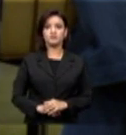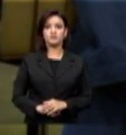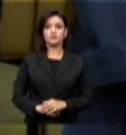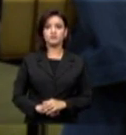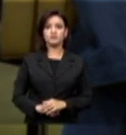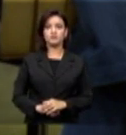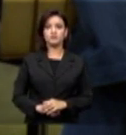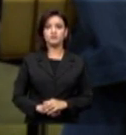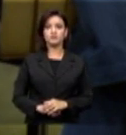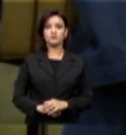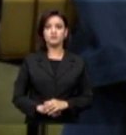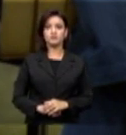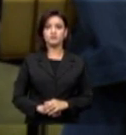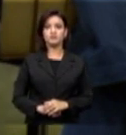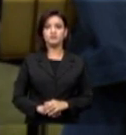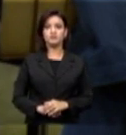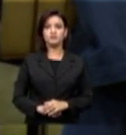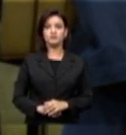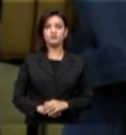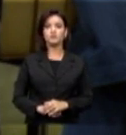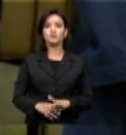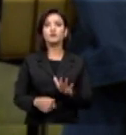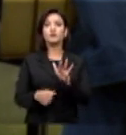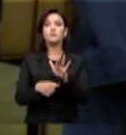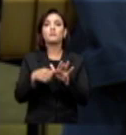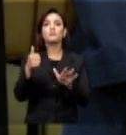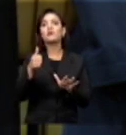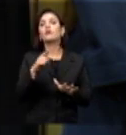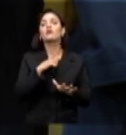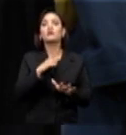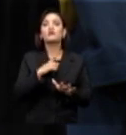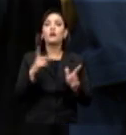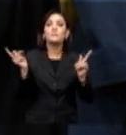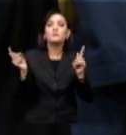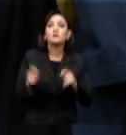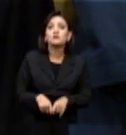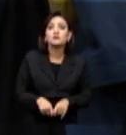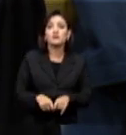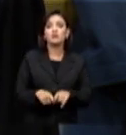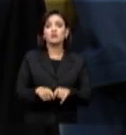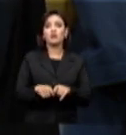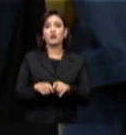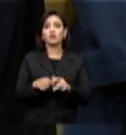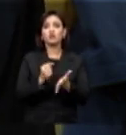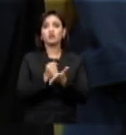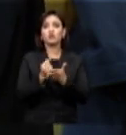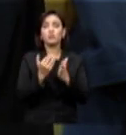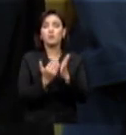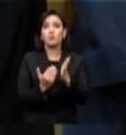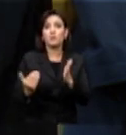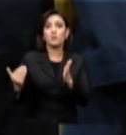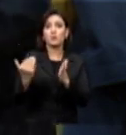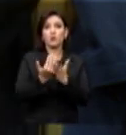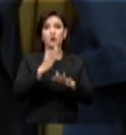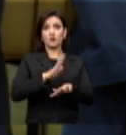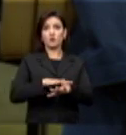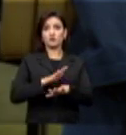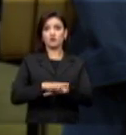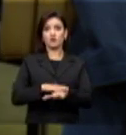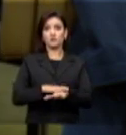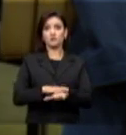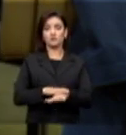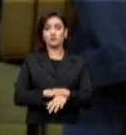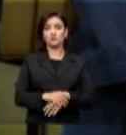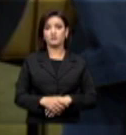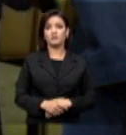Primeiro requisito, artigo 5º, tem que estar prevista a possibilidade de prorrogação no instrumento originário. Não se